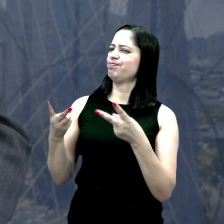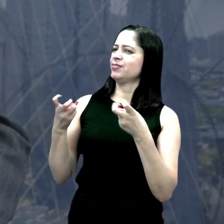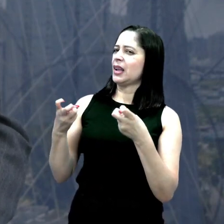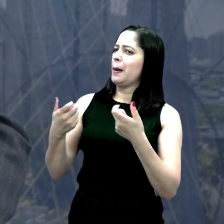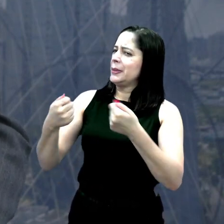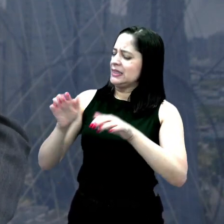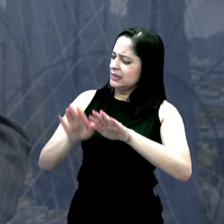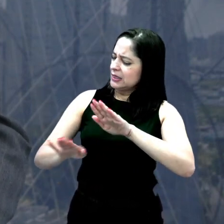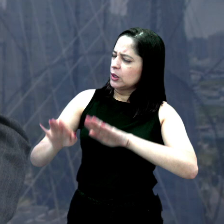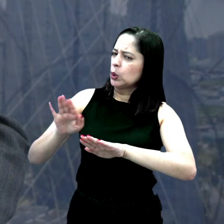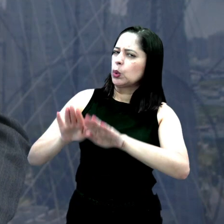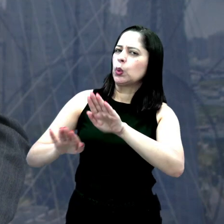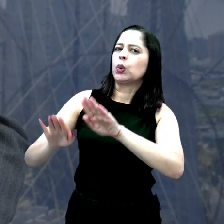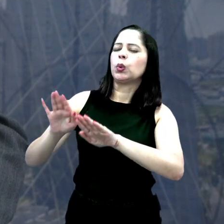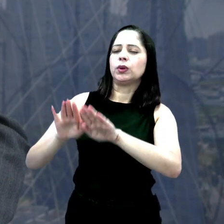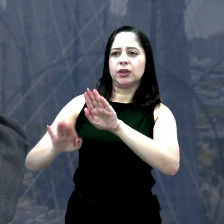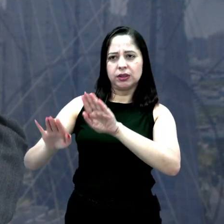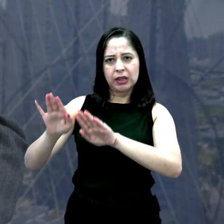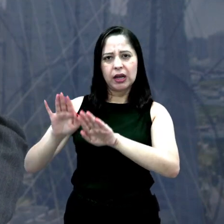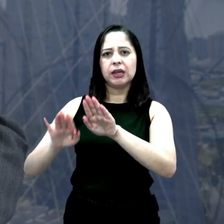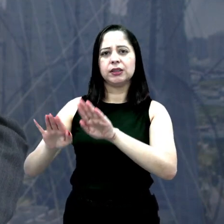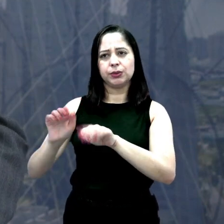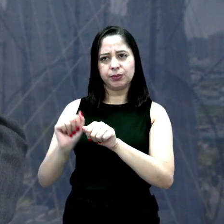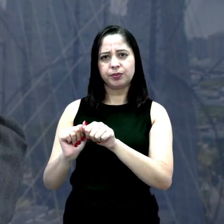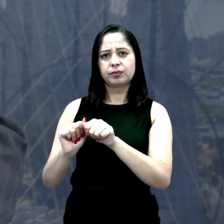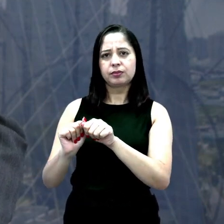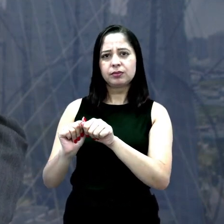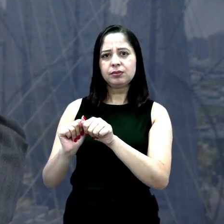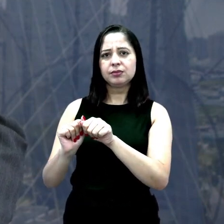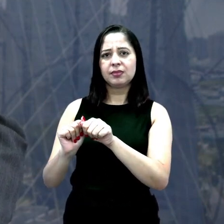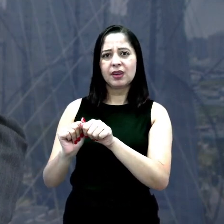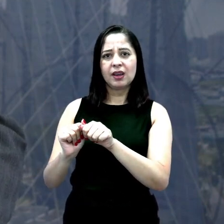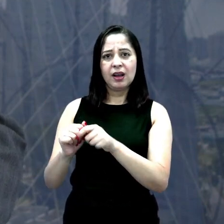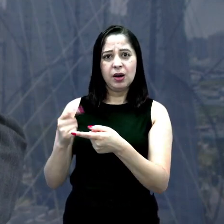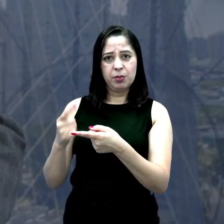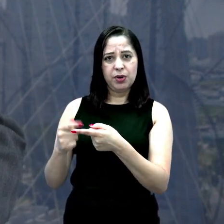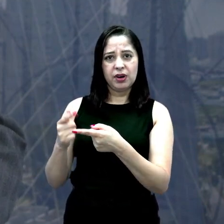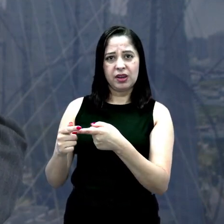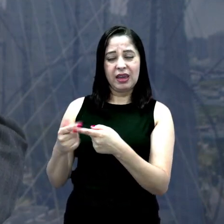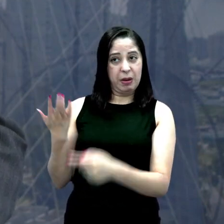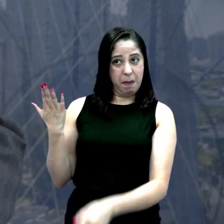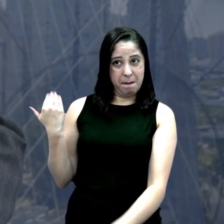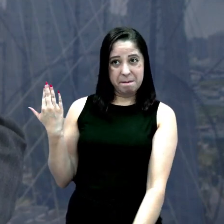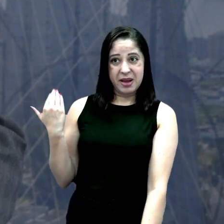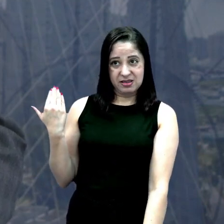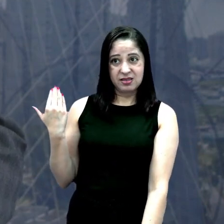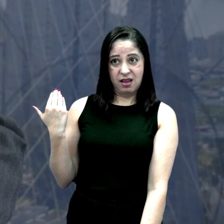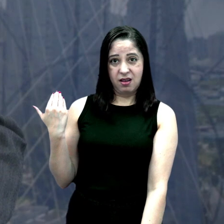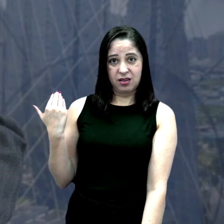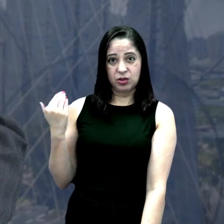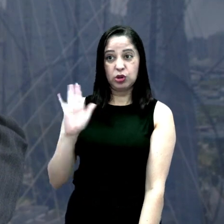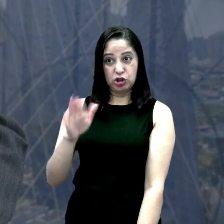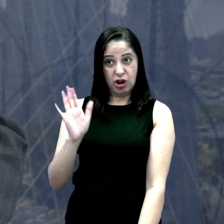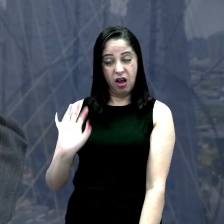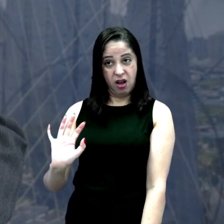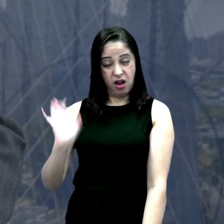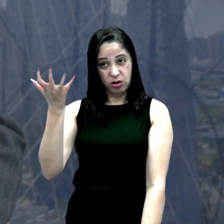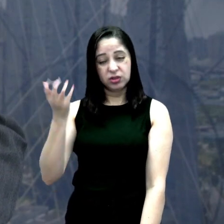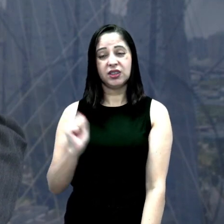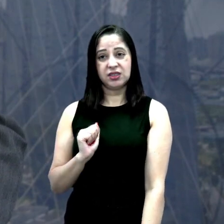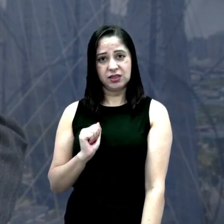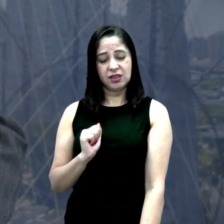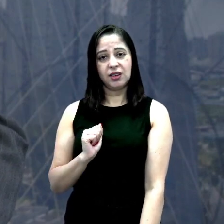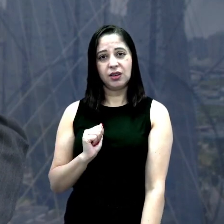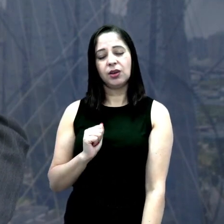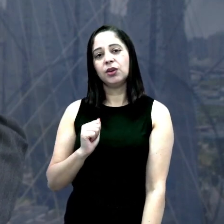ter muita cautela, e estão todos acautelados disso, de como vão ver isso. Porque já teve, passado recente, ainda no governo